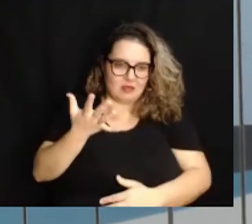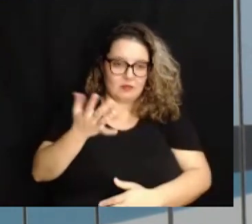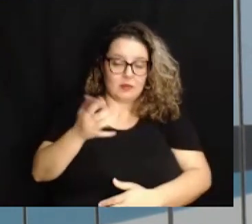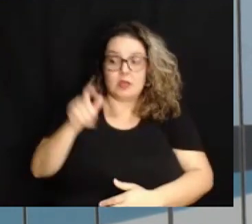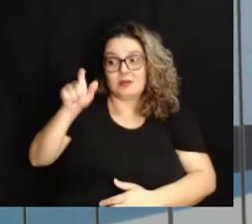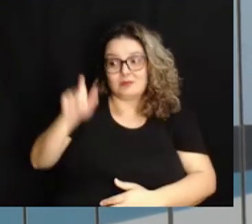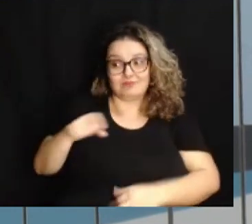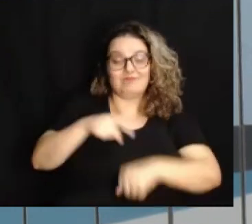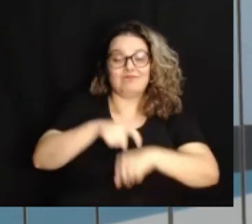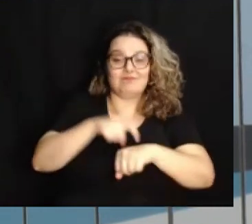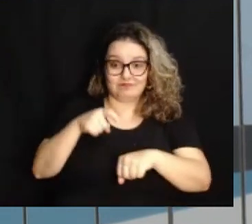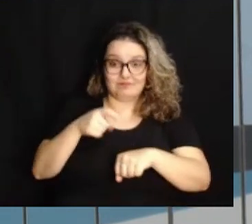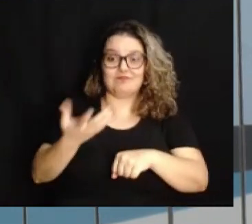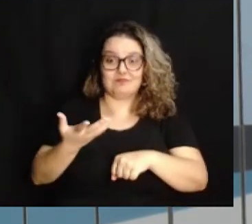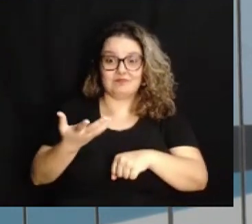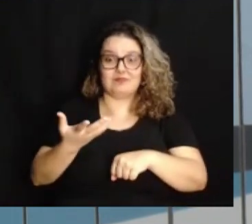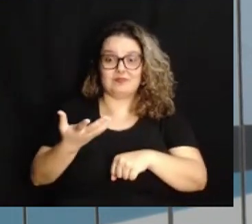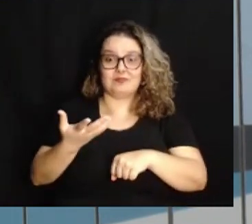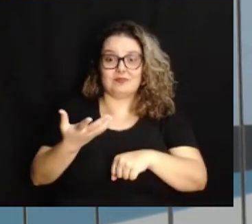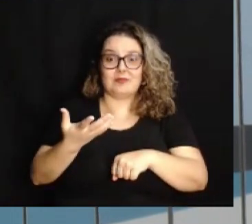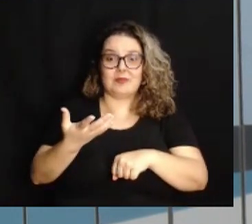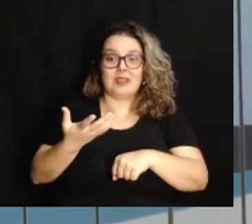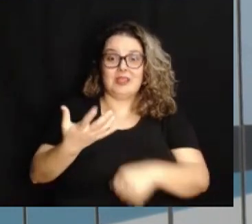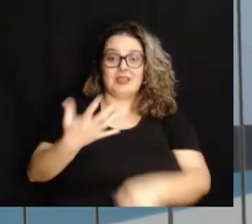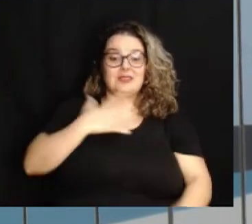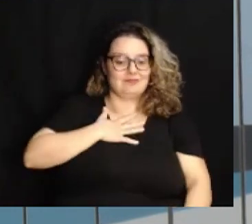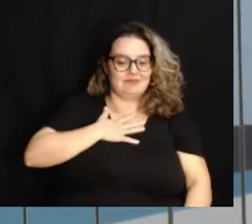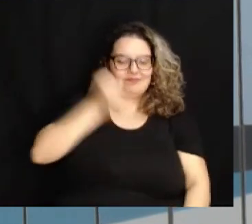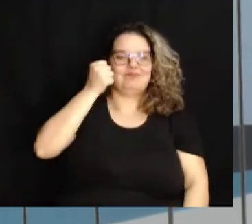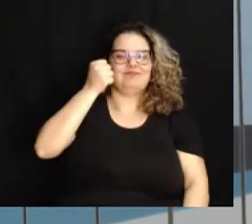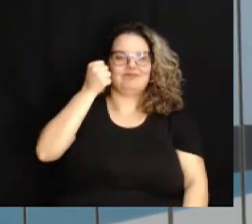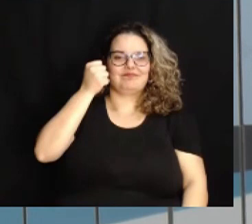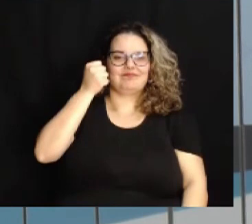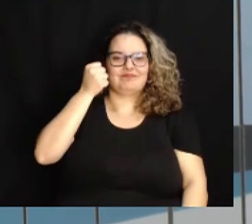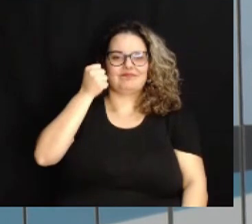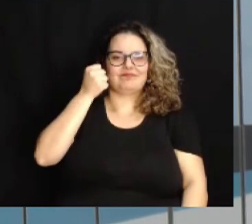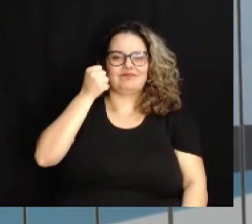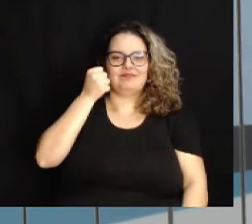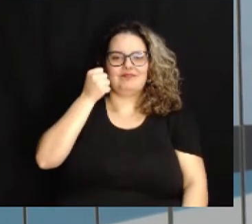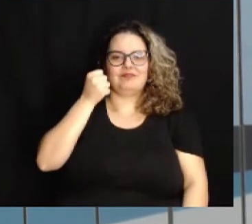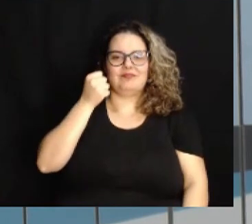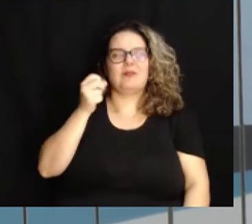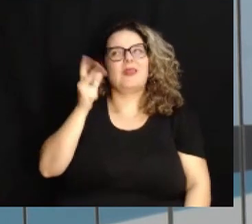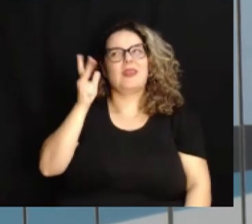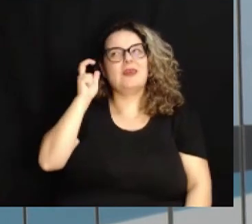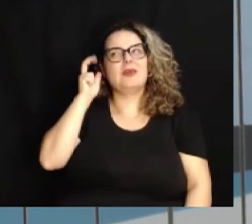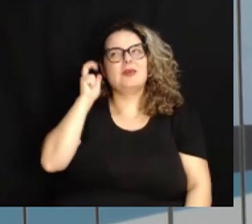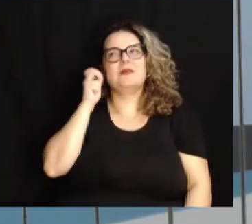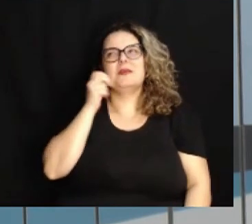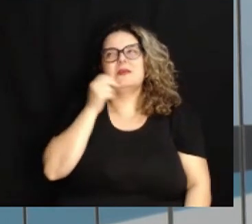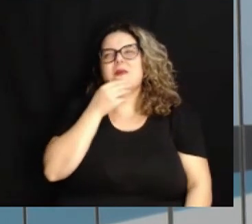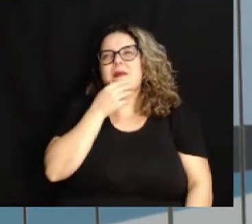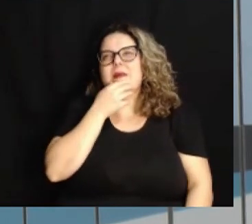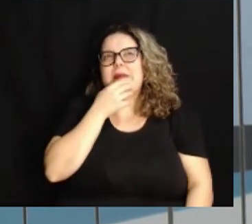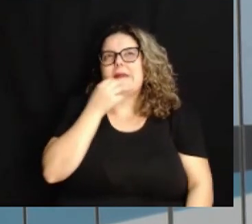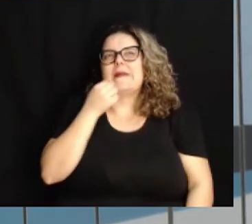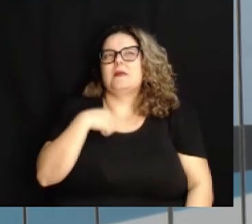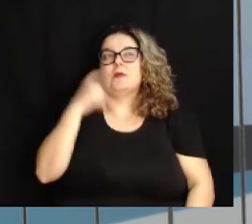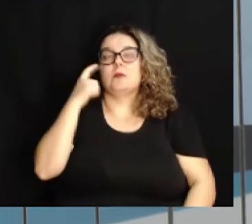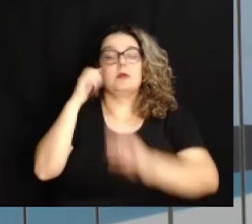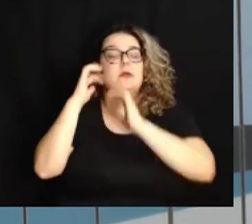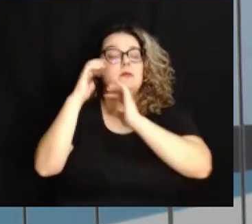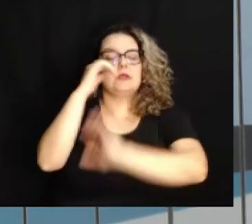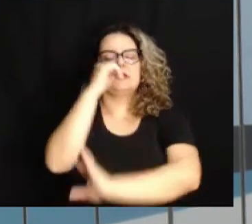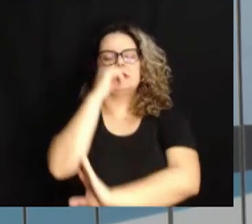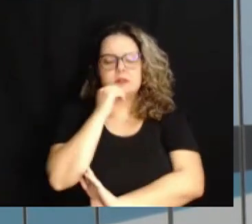exemplo, a ponto de tirar a própria vida, né? Ou eu ouvi esse ditado, isso me fez refletir muito, que geralmente aquela pessoa